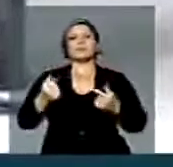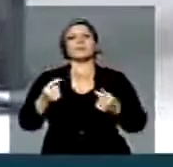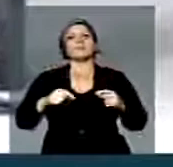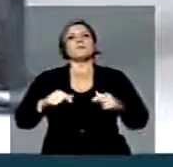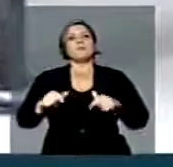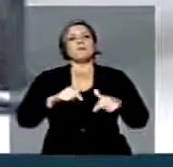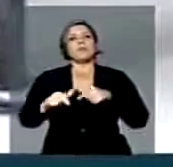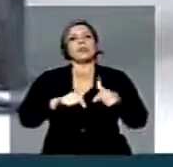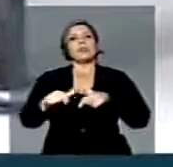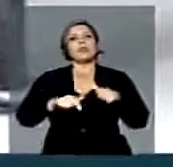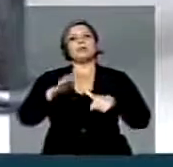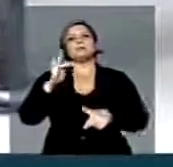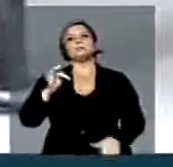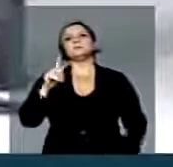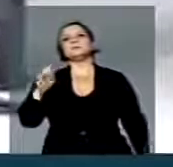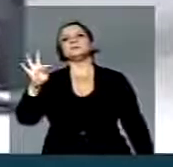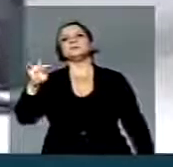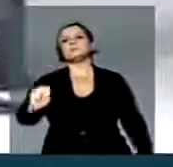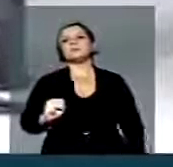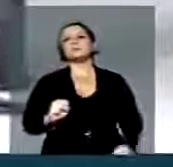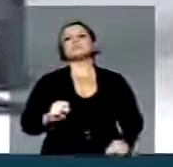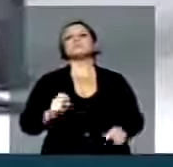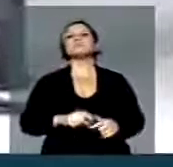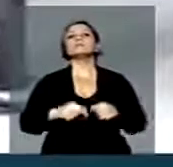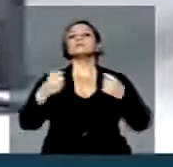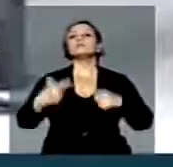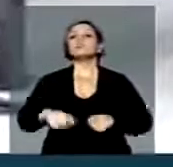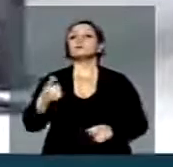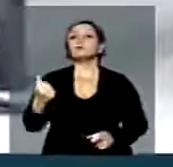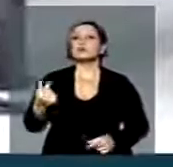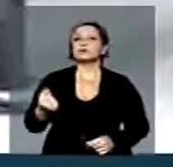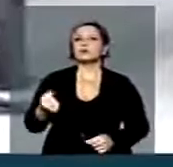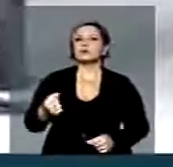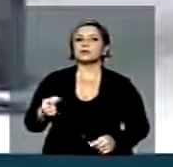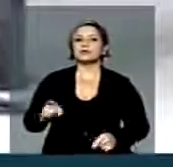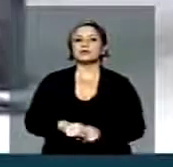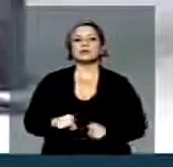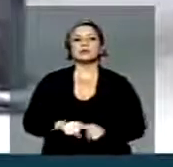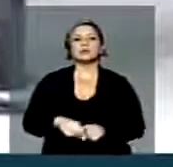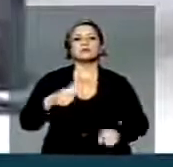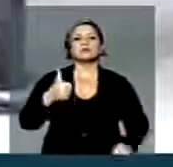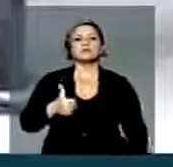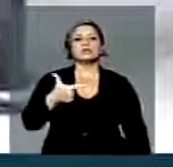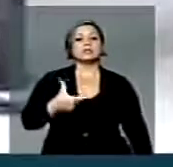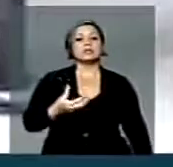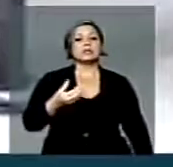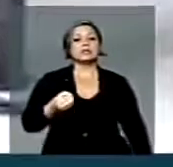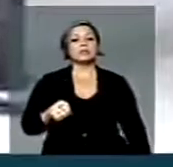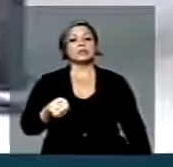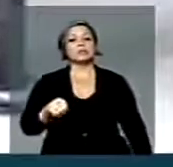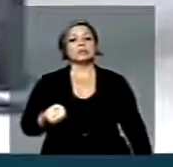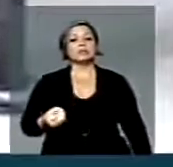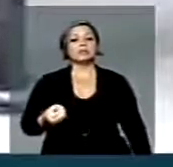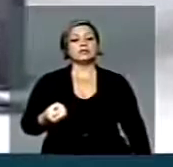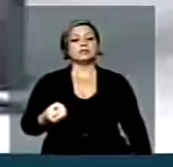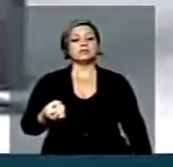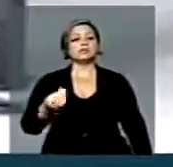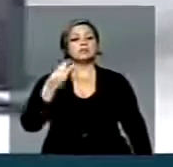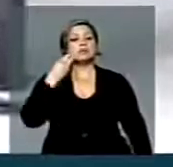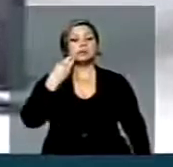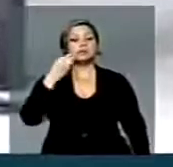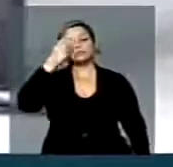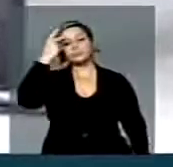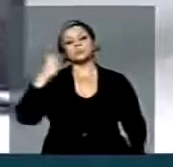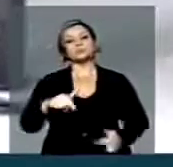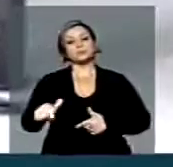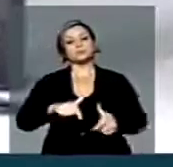de Garantia dos Trabalhadores Brasileiros. Onde está esse dinheiro? São 120 e tantos milhões de trabalhadores pensando que o